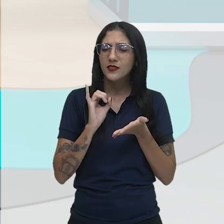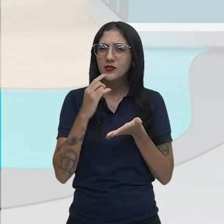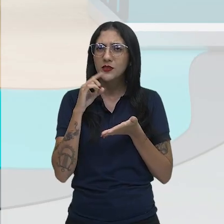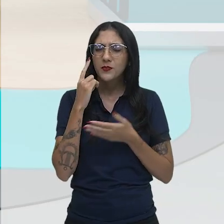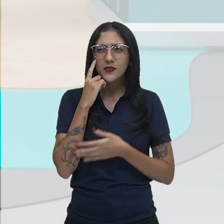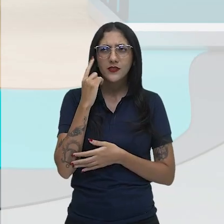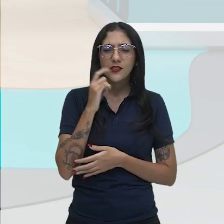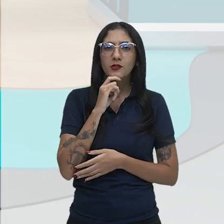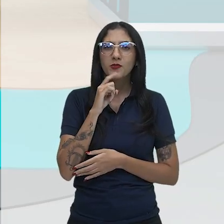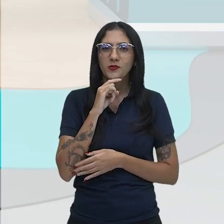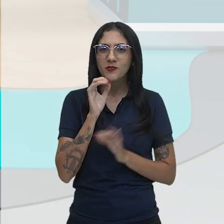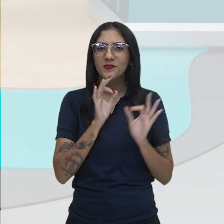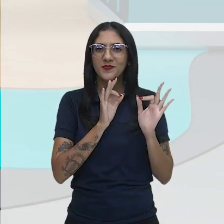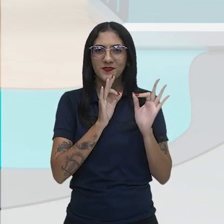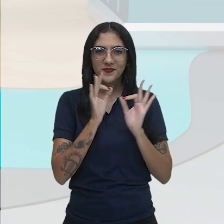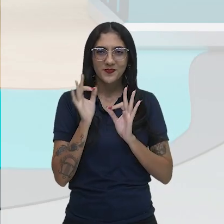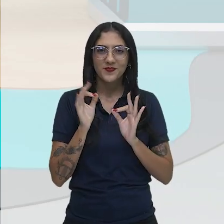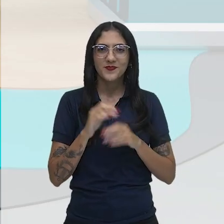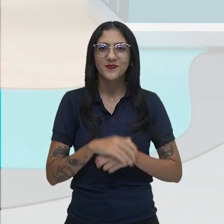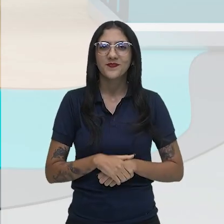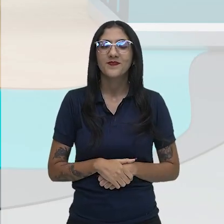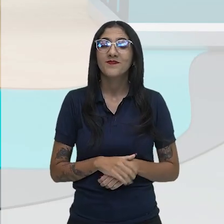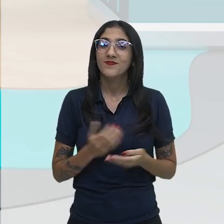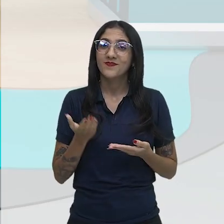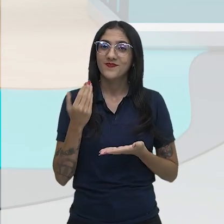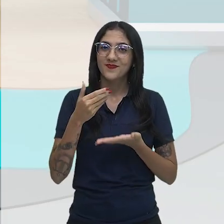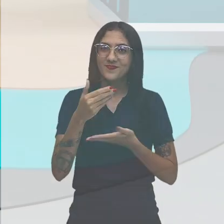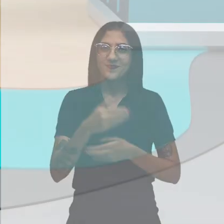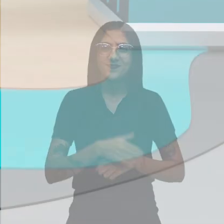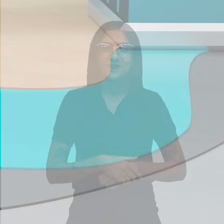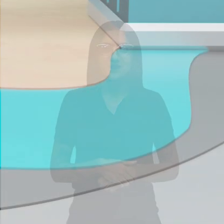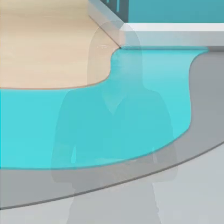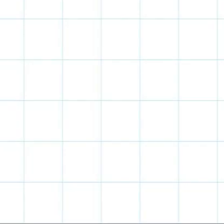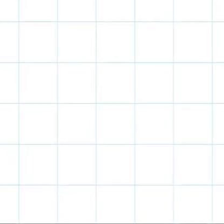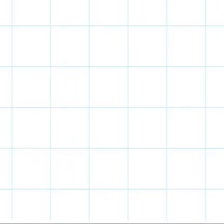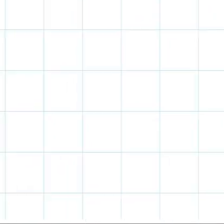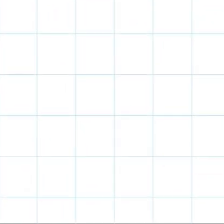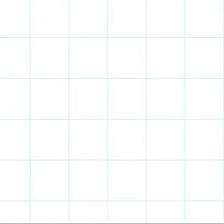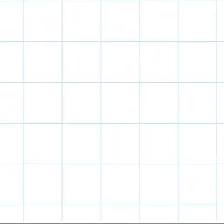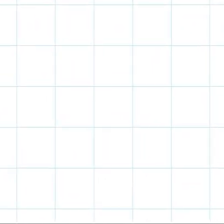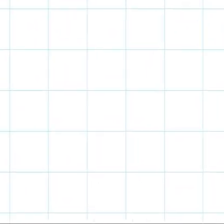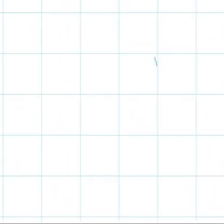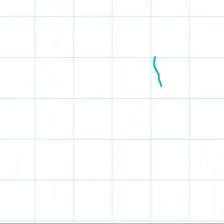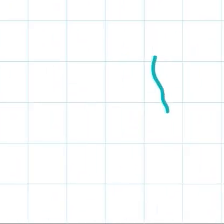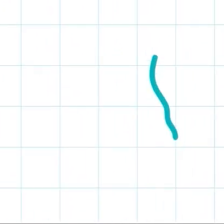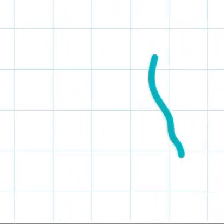dúvidas aí durante a nossa revisão. Então, vamos lá?